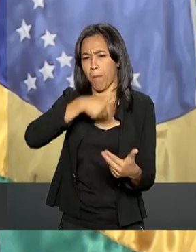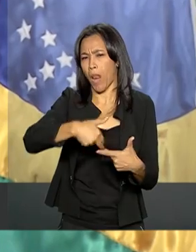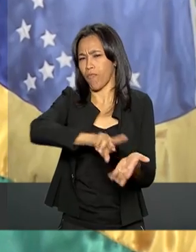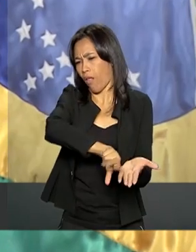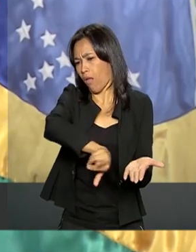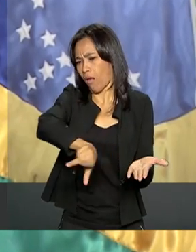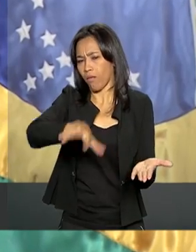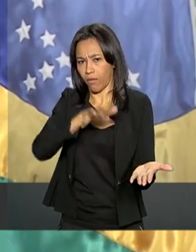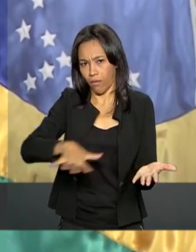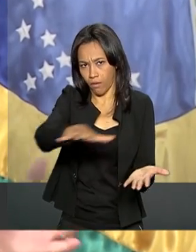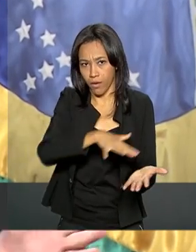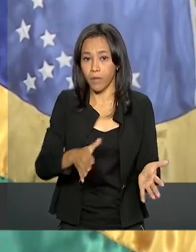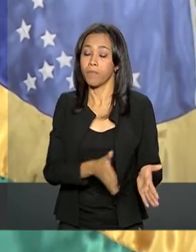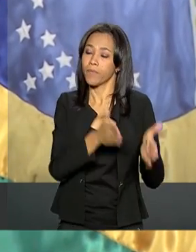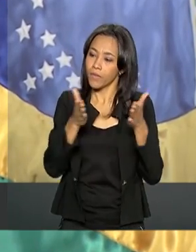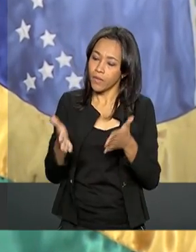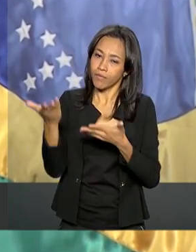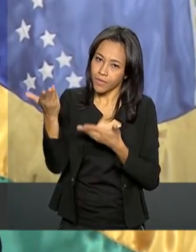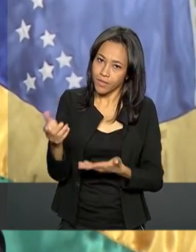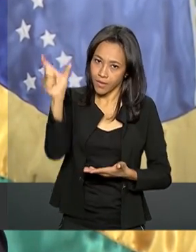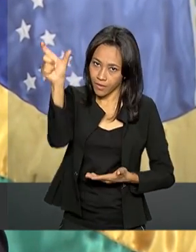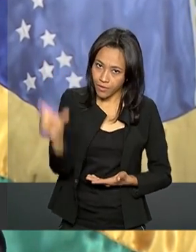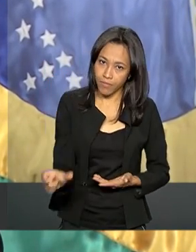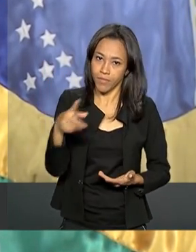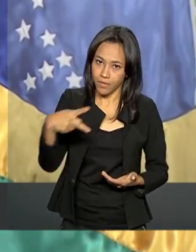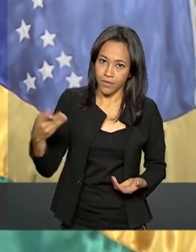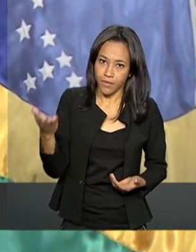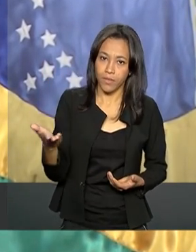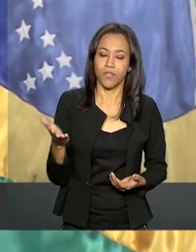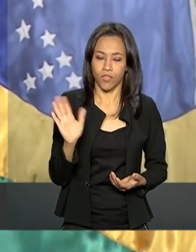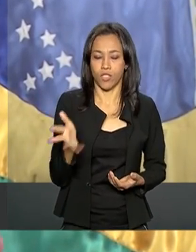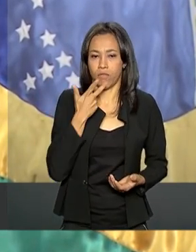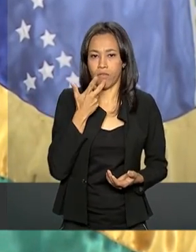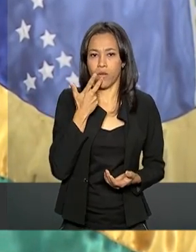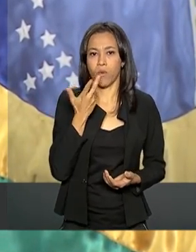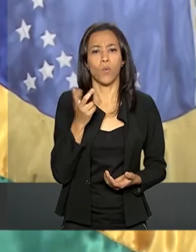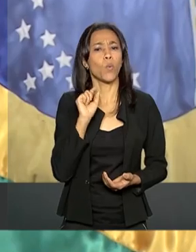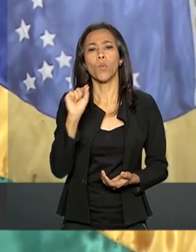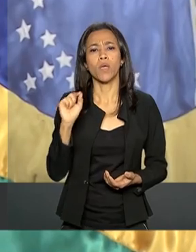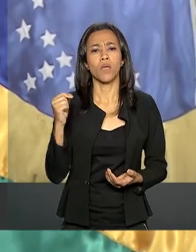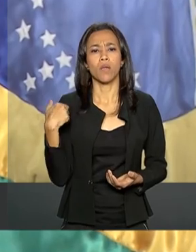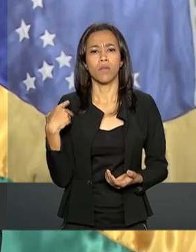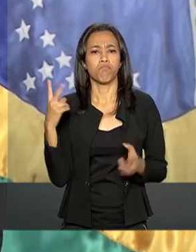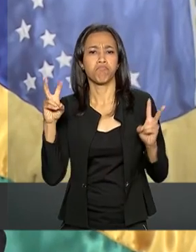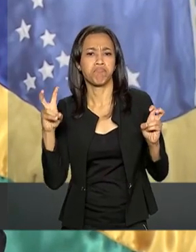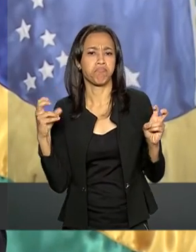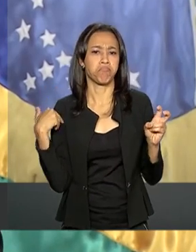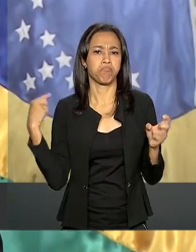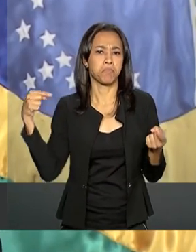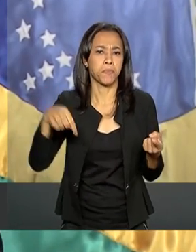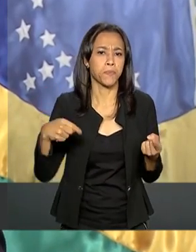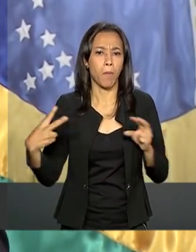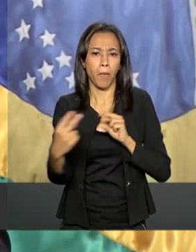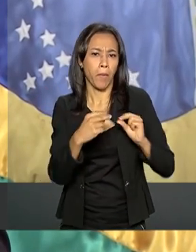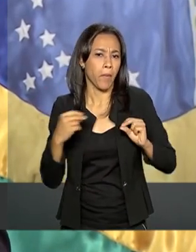Então, prezado Pinheira, como Vossa Excelência bem disse há pouco, do que nós estamos tratando, do que nós